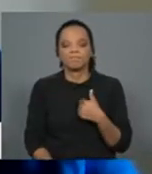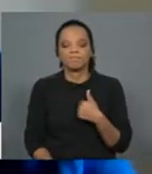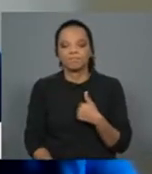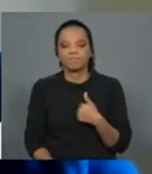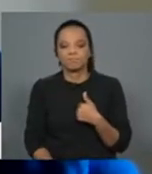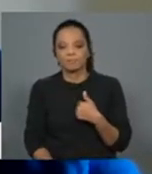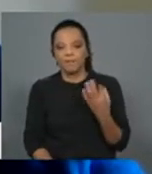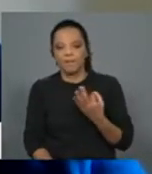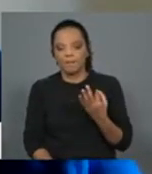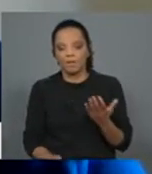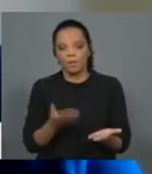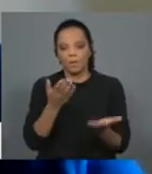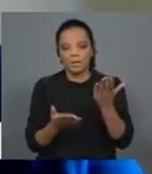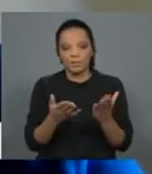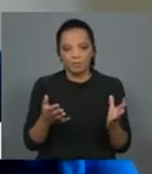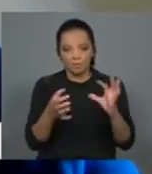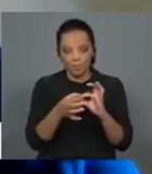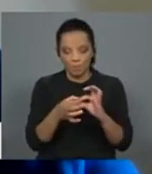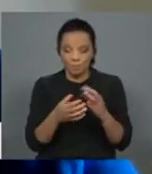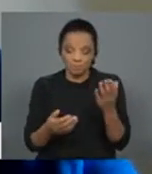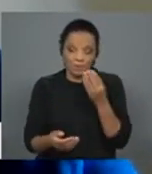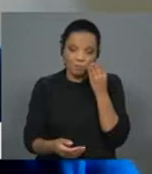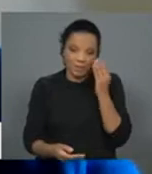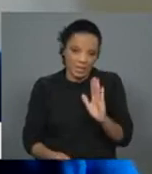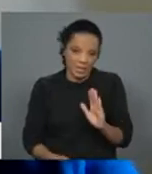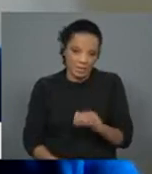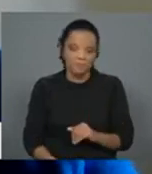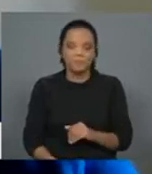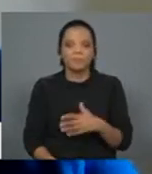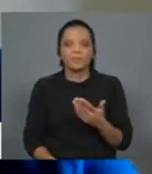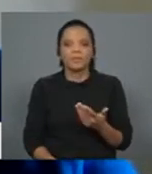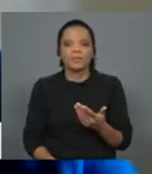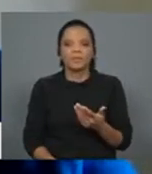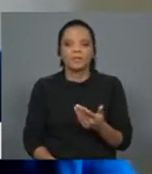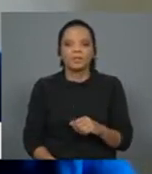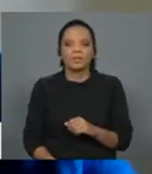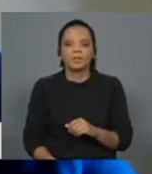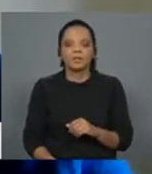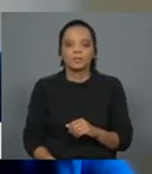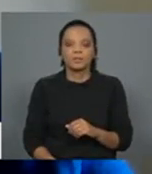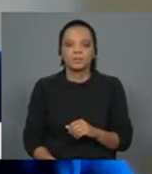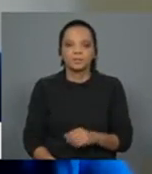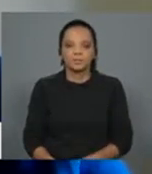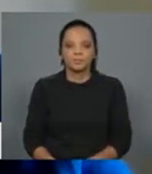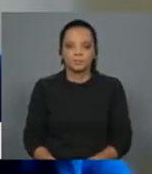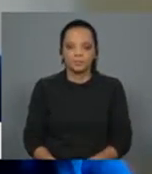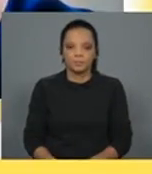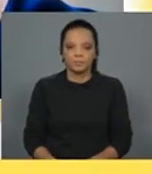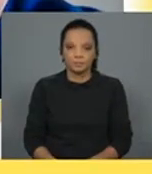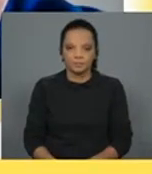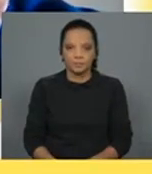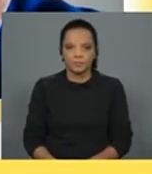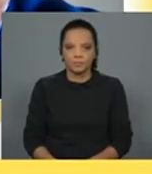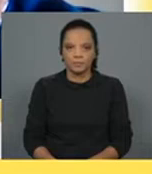de fazer esta analogia. Mas, portanto, o que é que nós temos? Mário, nós temos regulamentos que permitem fazer as coisas bem feitas,